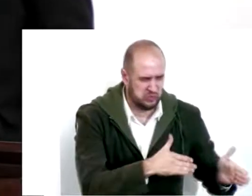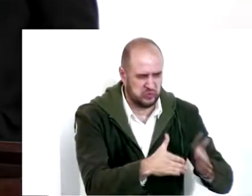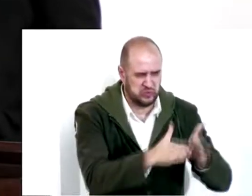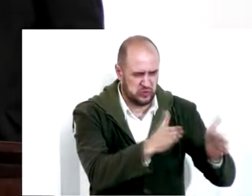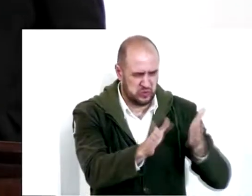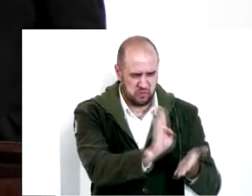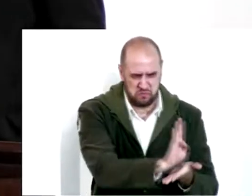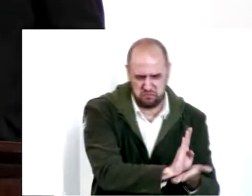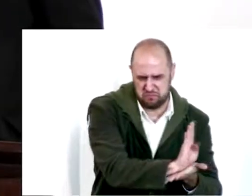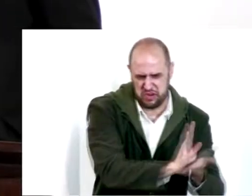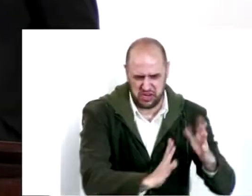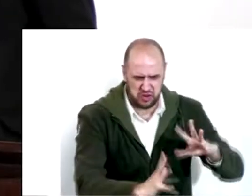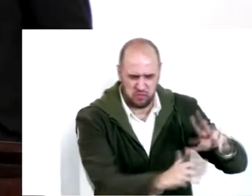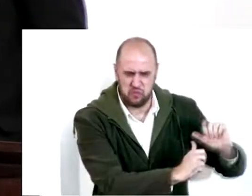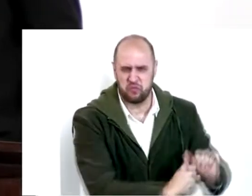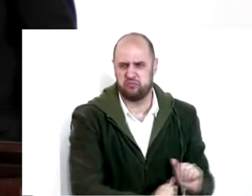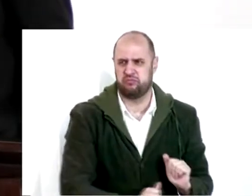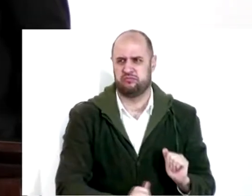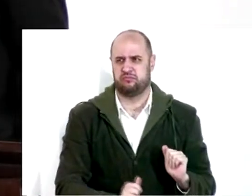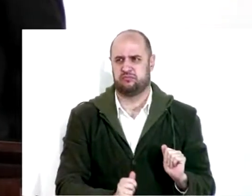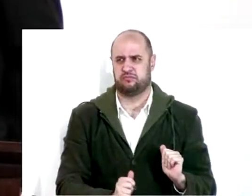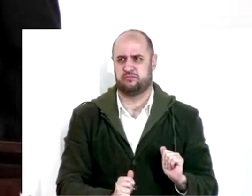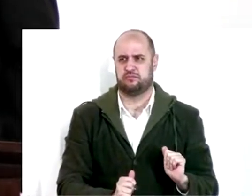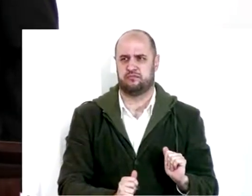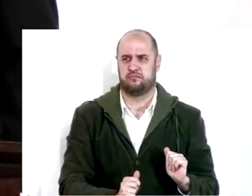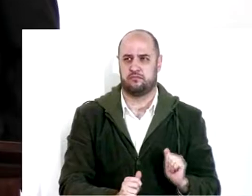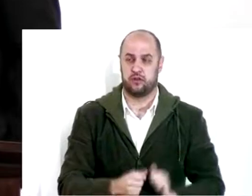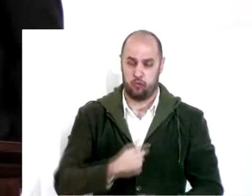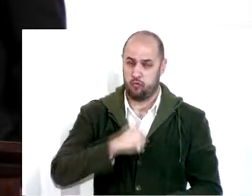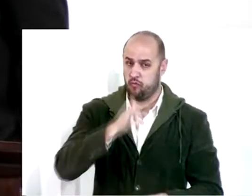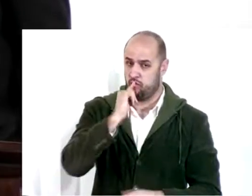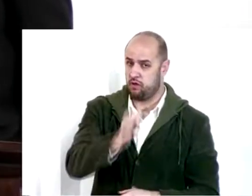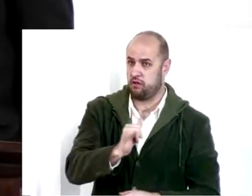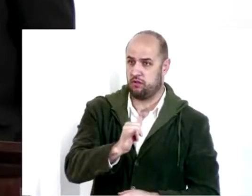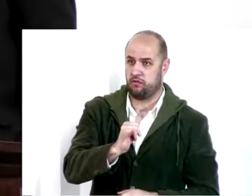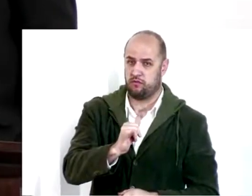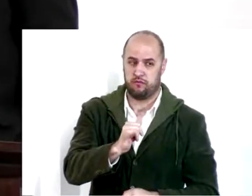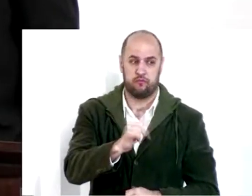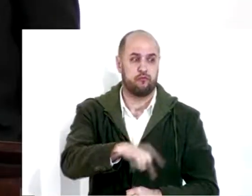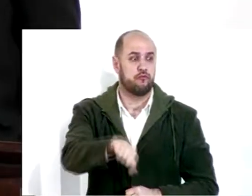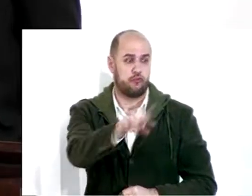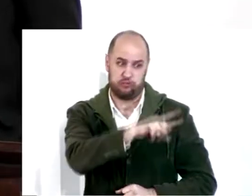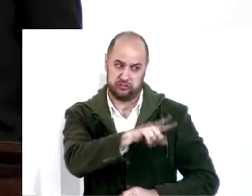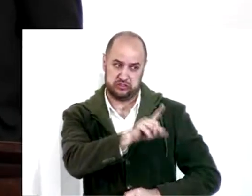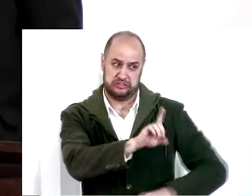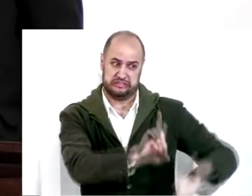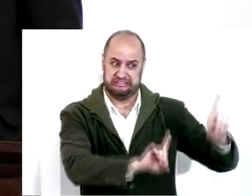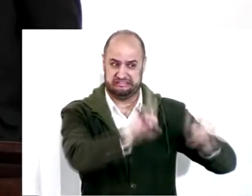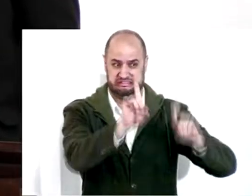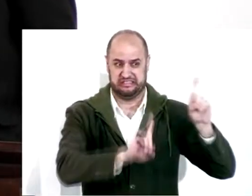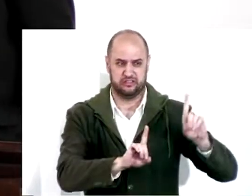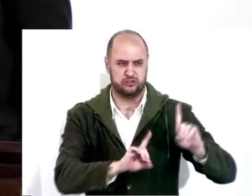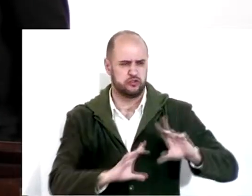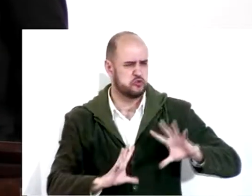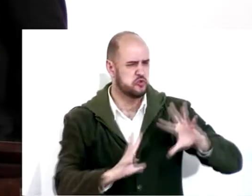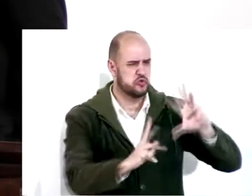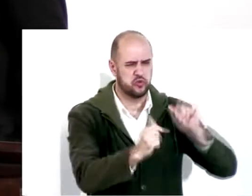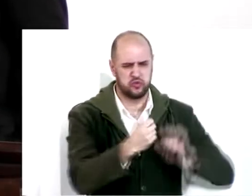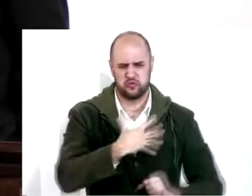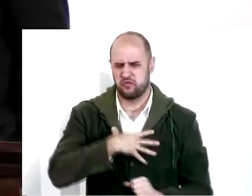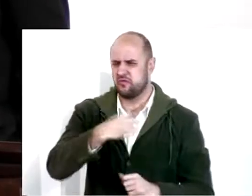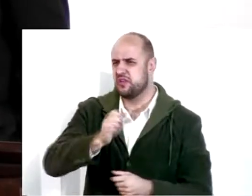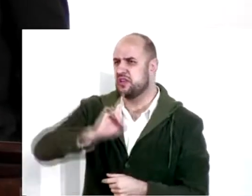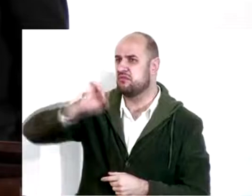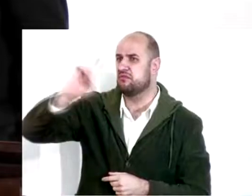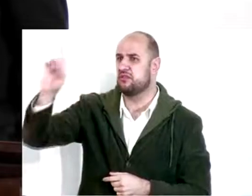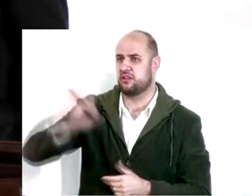fundamentos da terra. Eu disse, sois deuses, sois todos filhos do